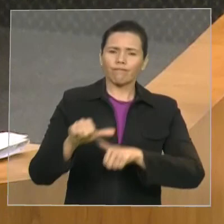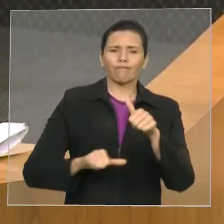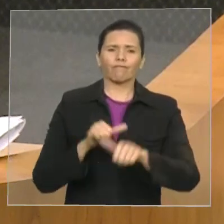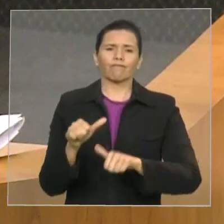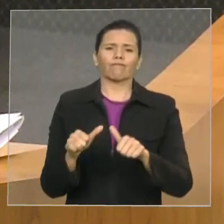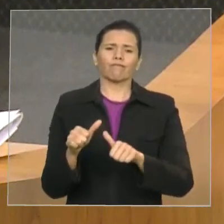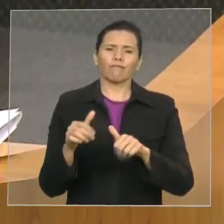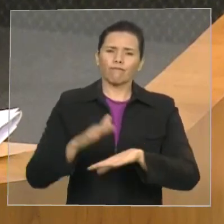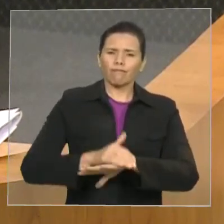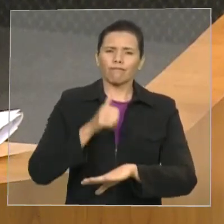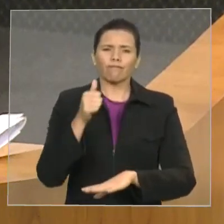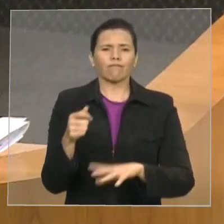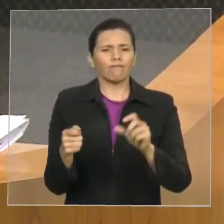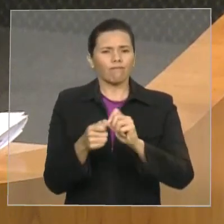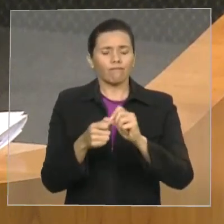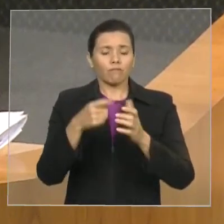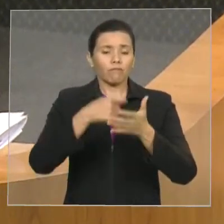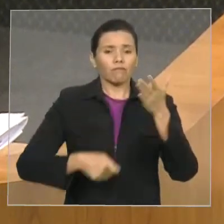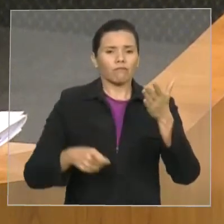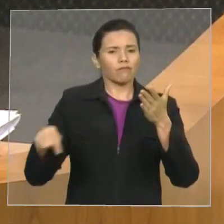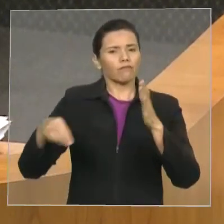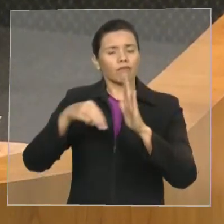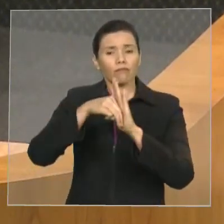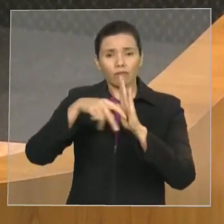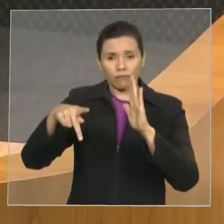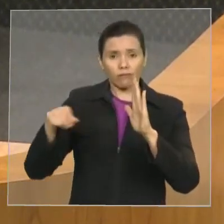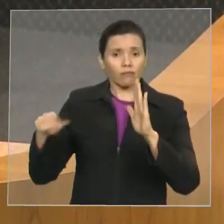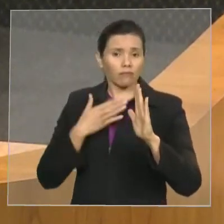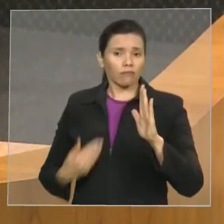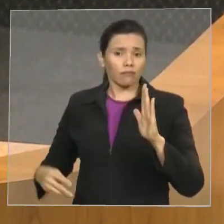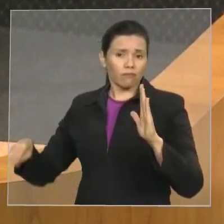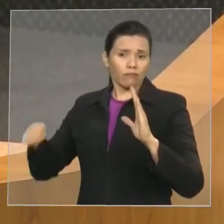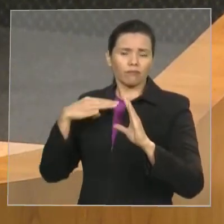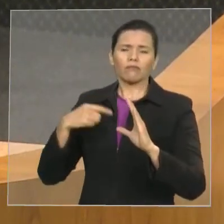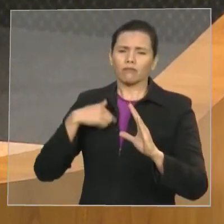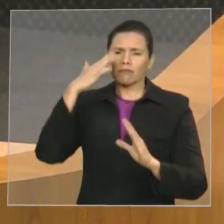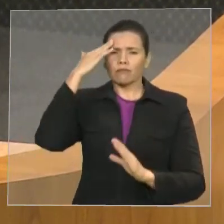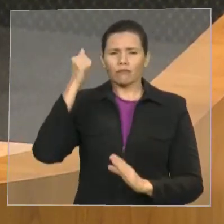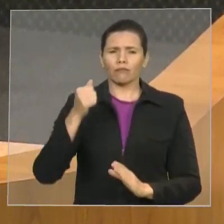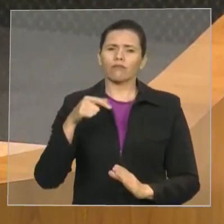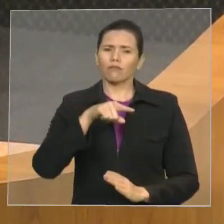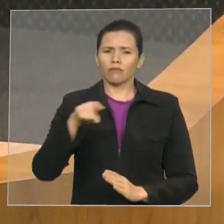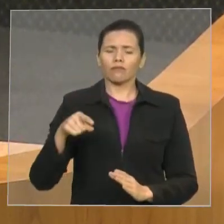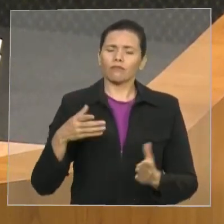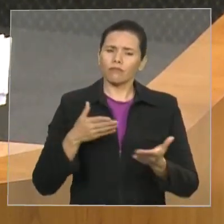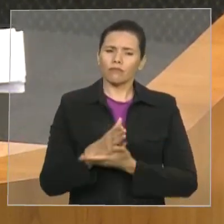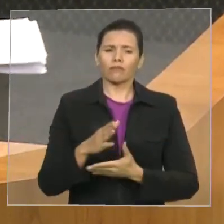que aqui chegam à nossa apreciação. Eu tenho certeza que é isso que acontecerá com a aprovação dessa emenda, senhoras e senhores deputados.